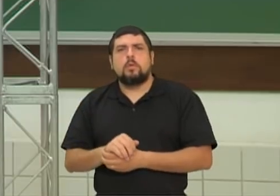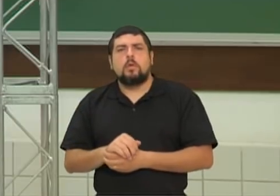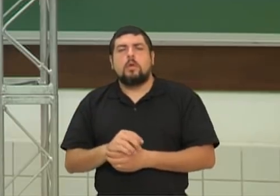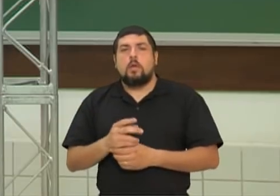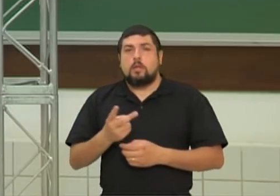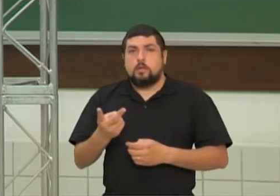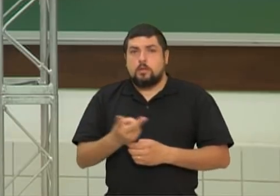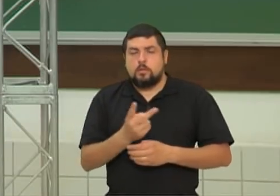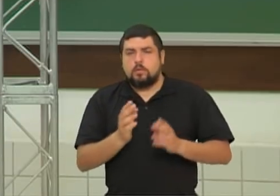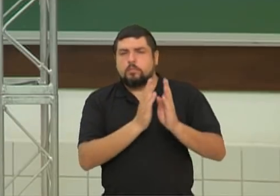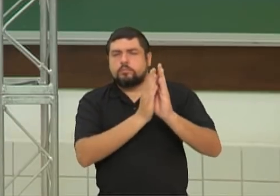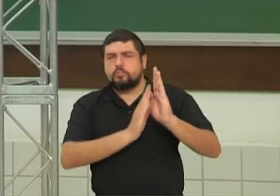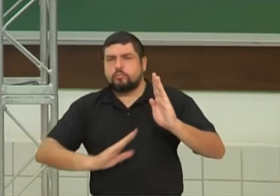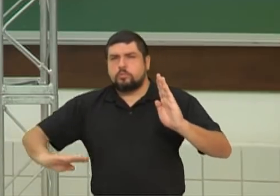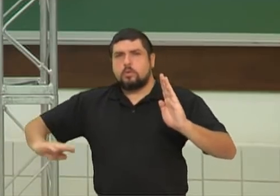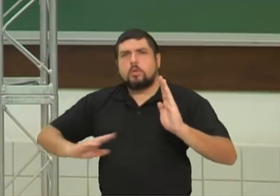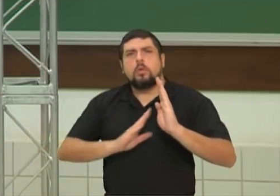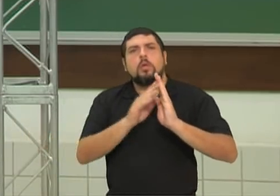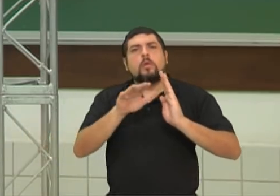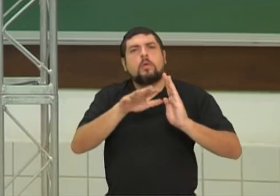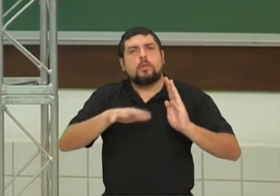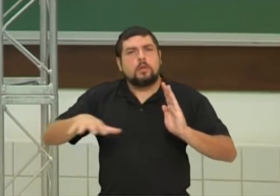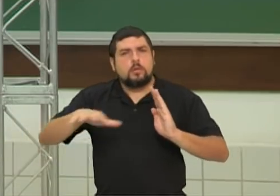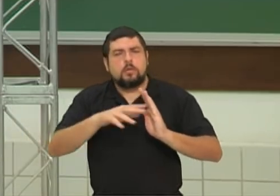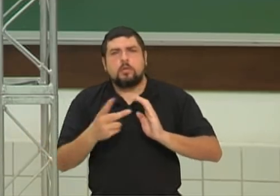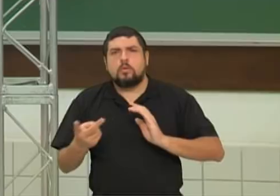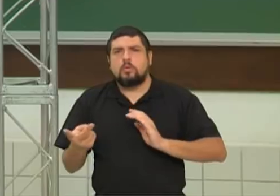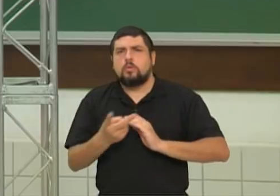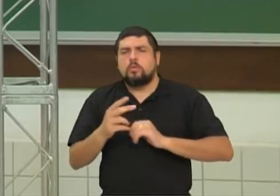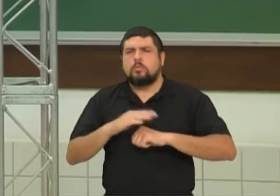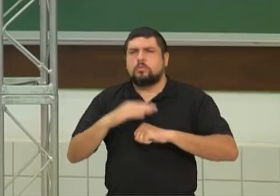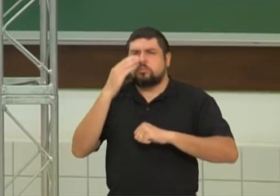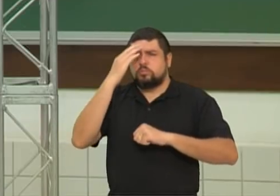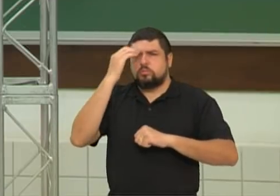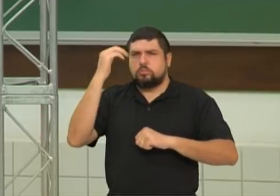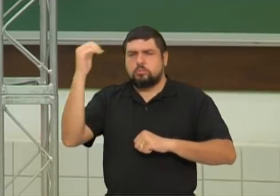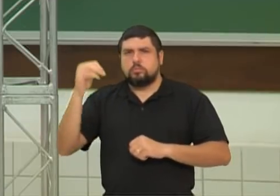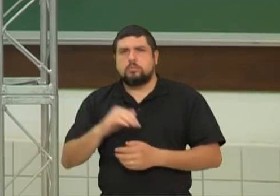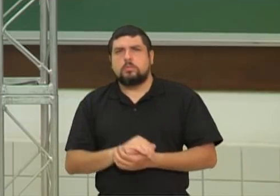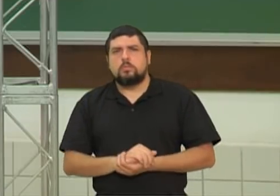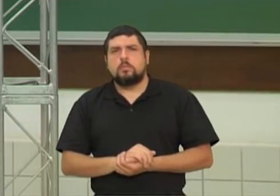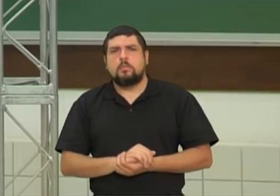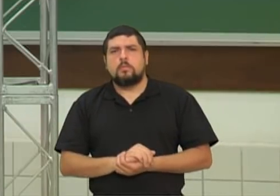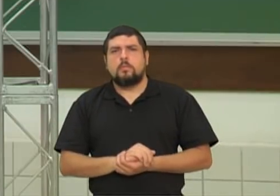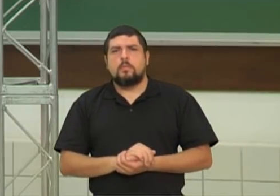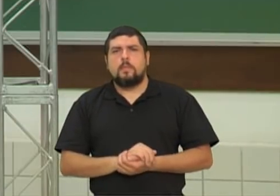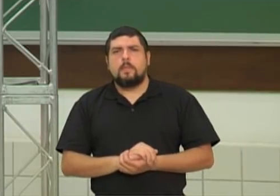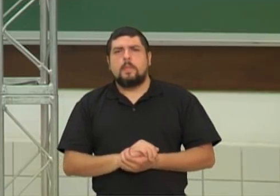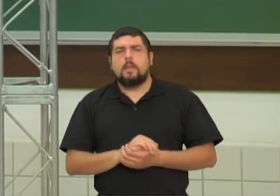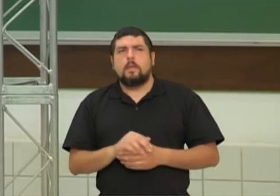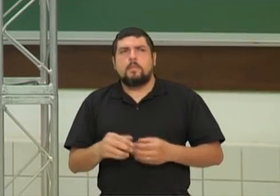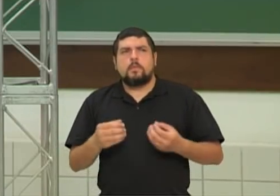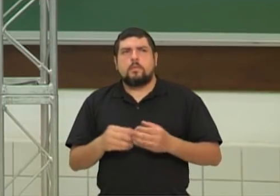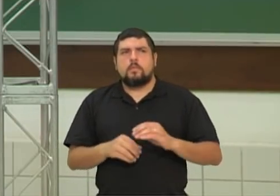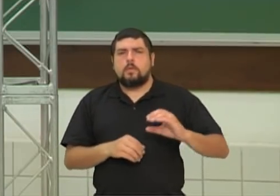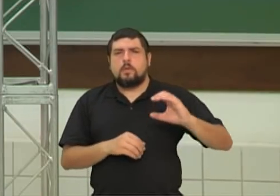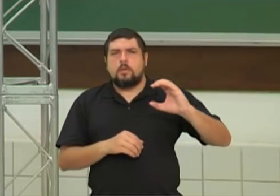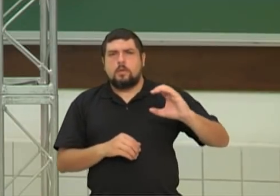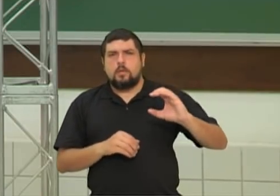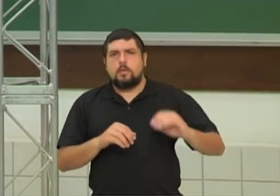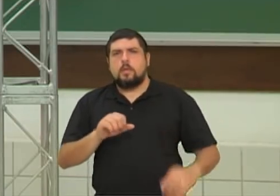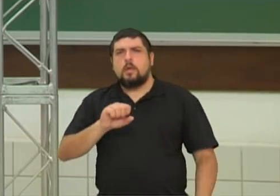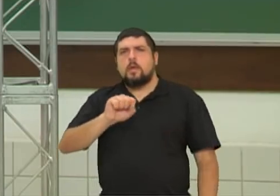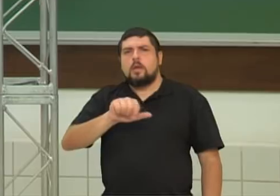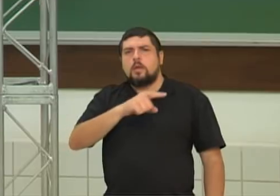do mundo, Pai Maneco e Reino do Baluaê. A Gruta de São João Maria é em Guarapuava, uma delas, mas uma